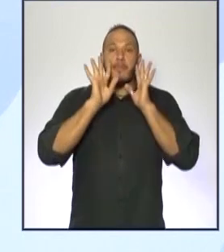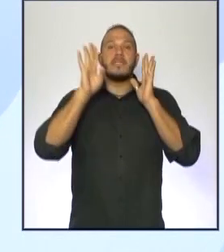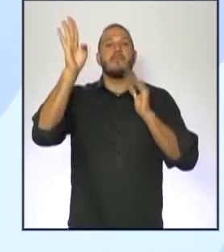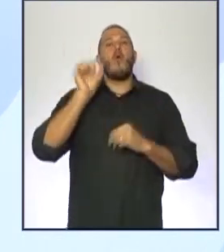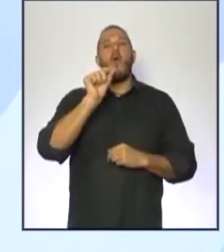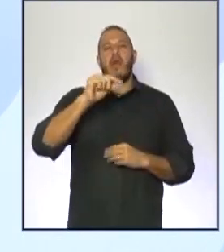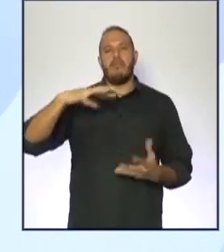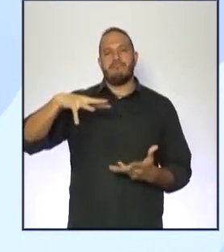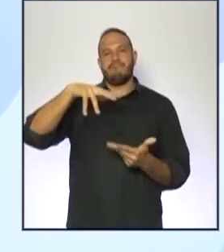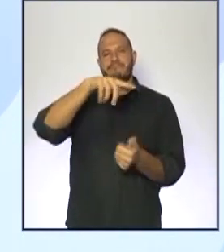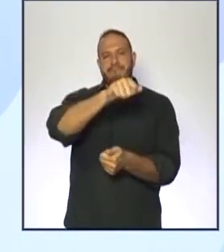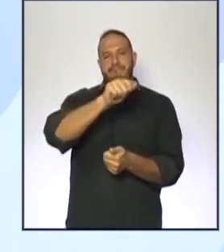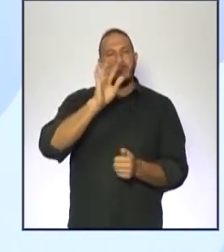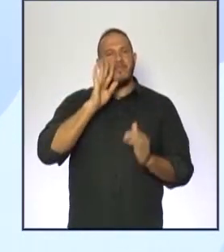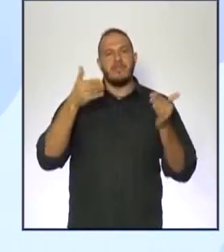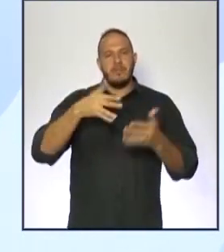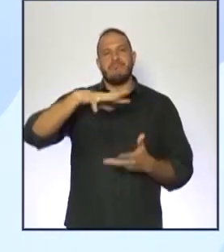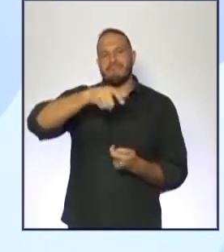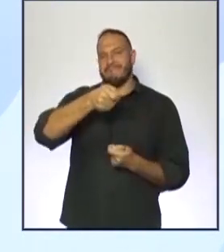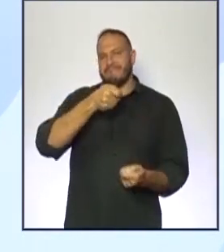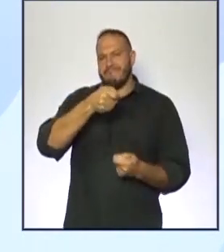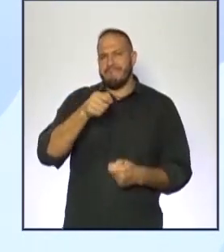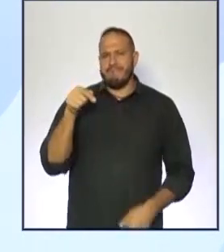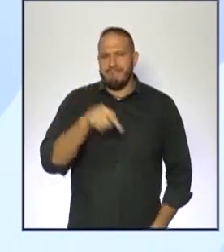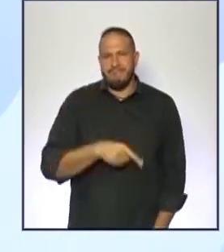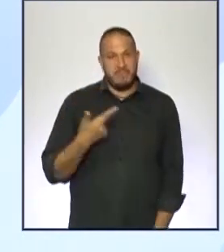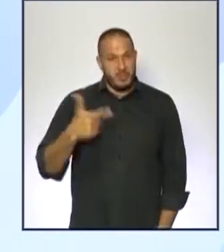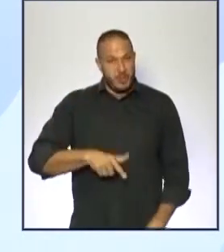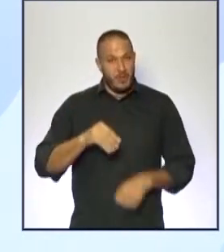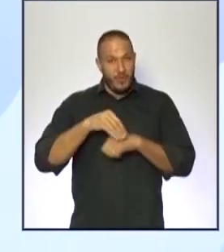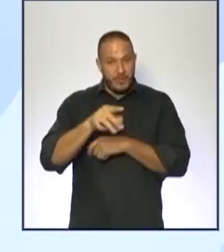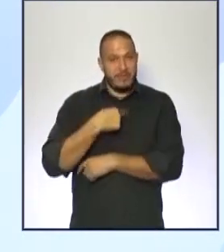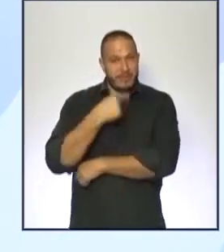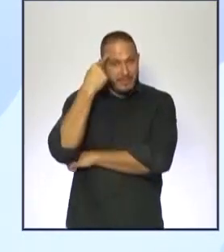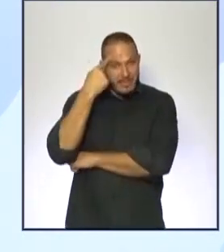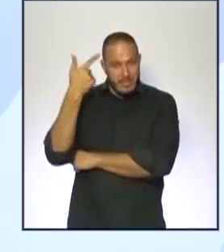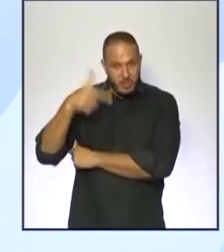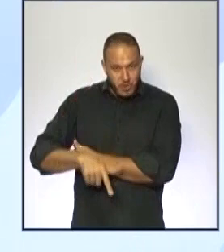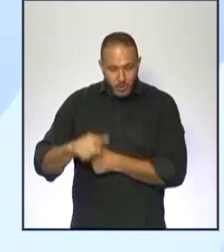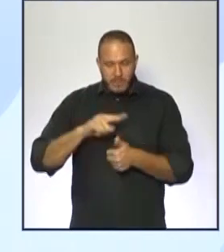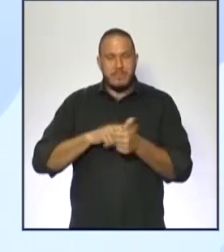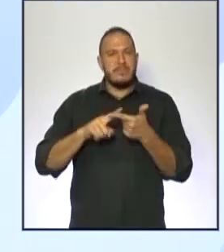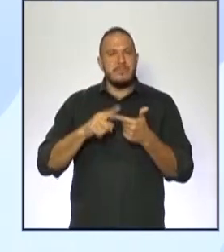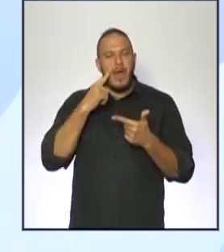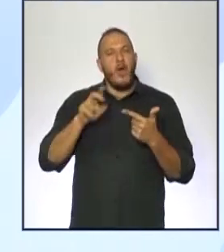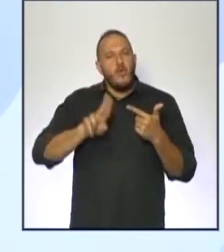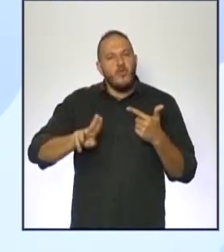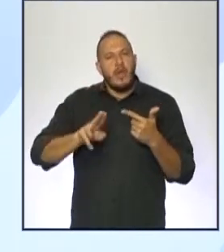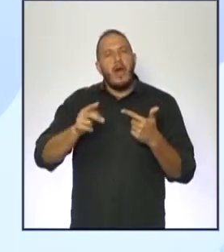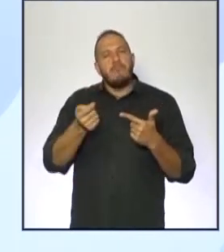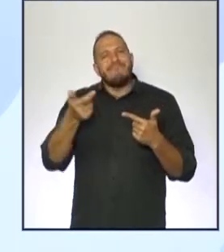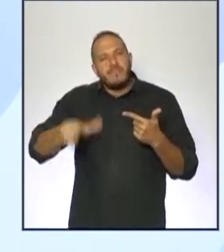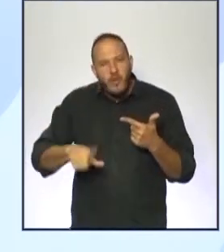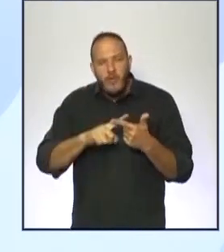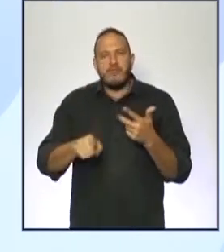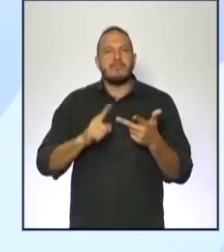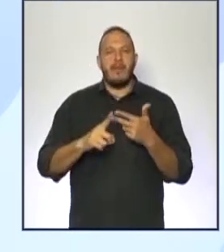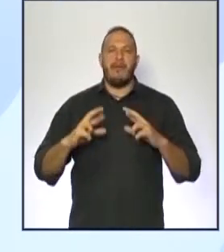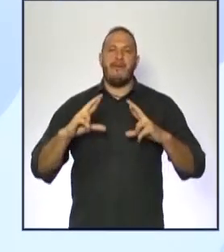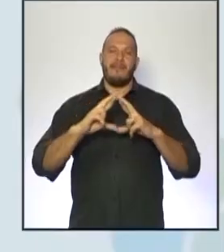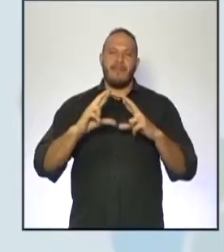através de ações sustentáveis. E vamos lá então: repensar, reutilizar,